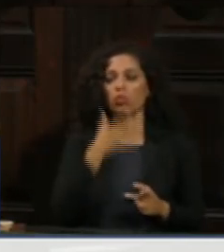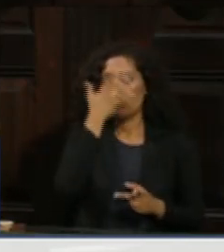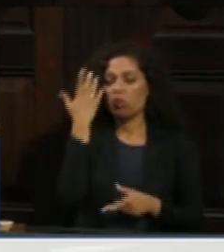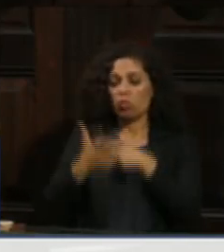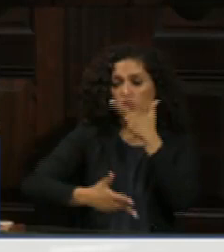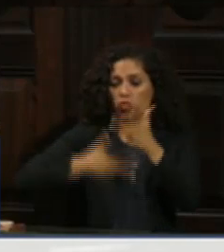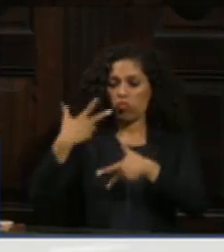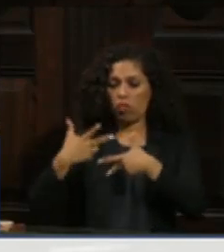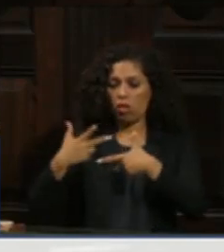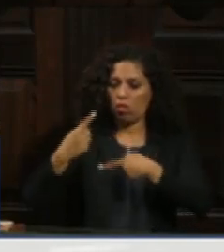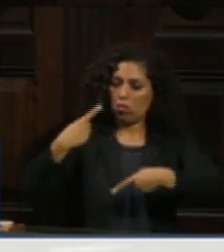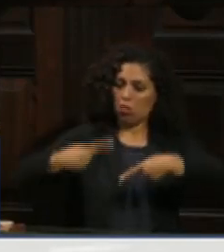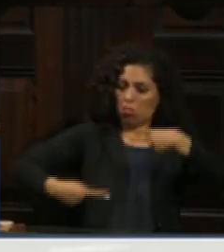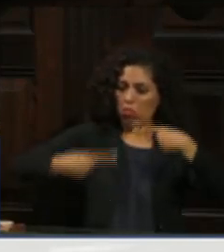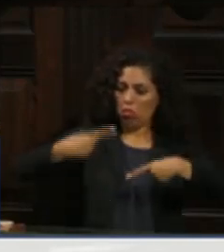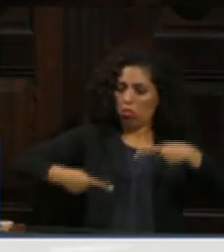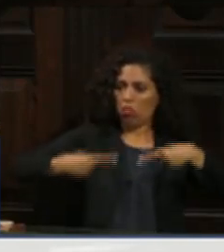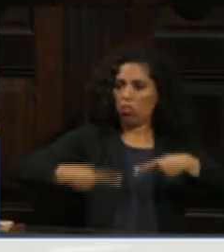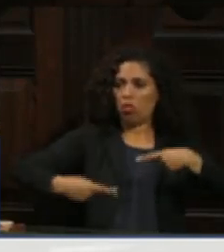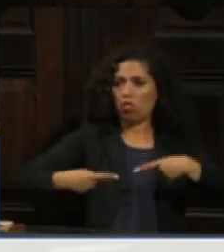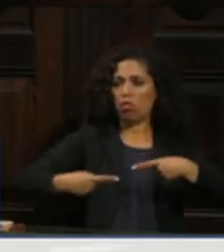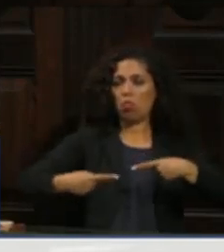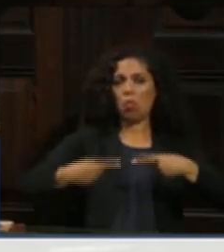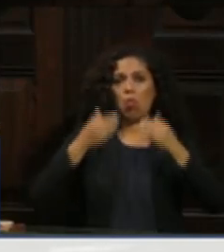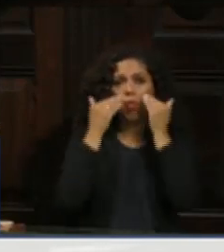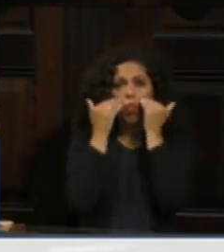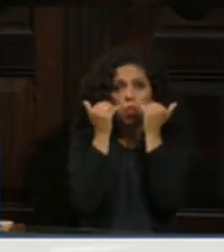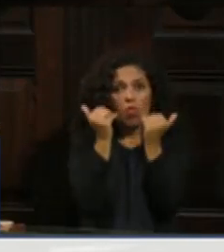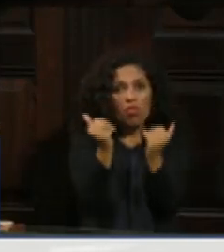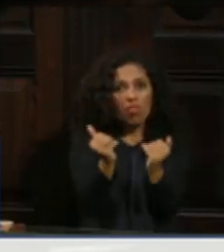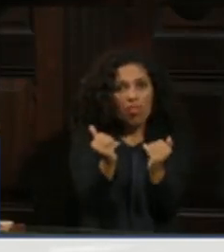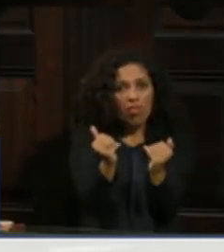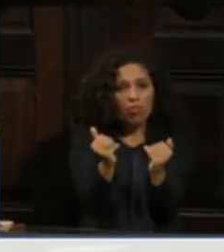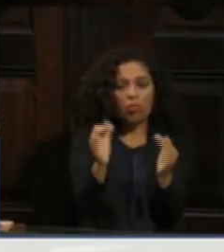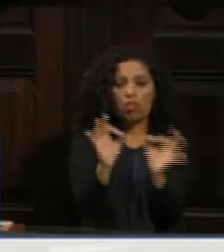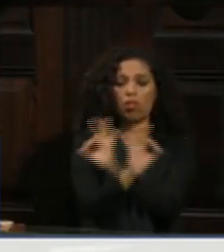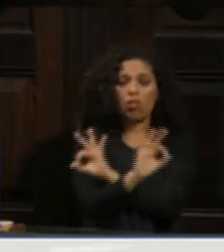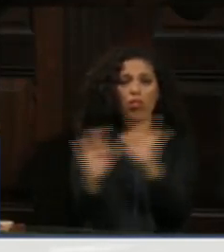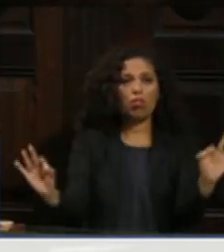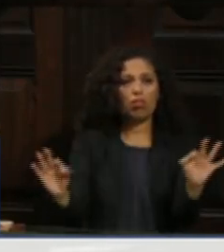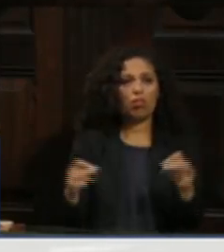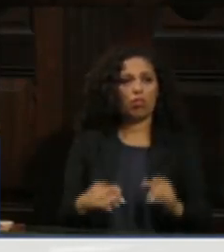pública. É isto que vai prevalecer. E cada um, obviamente,